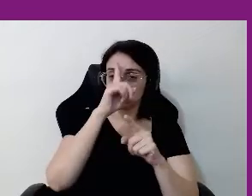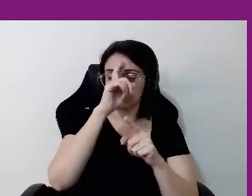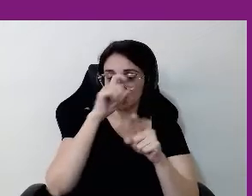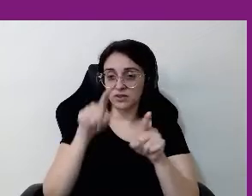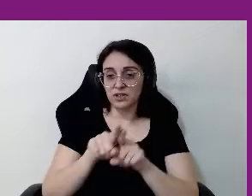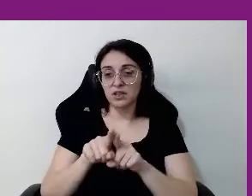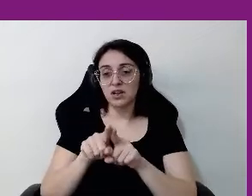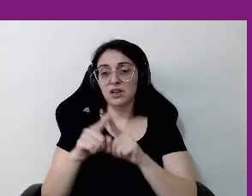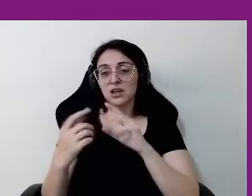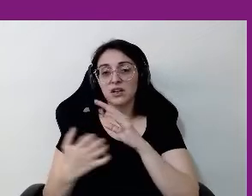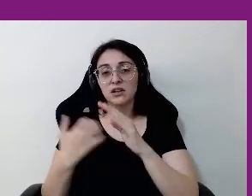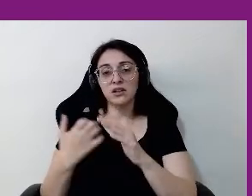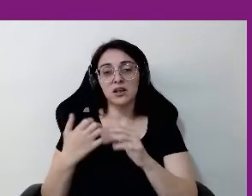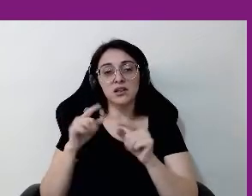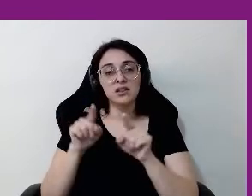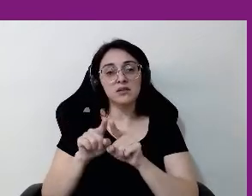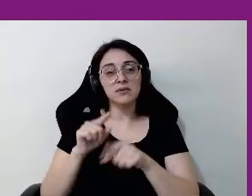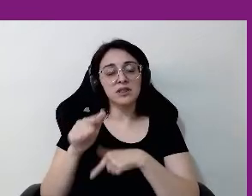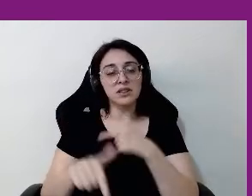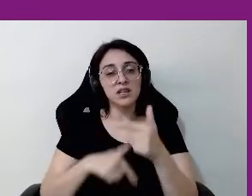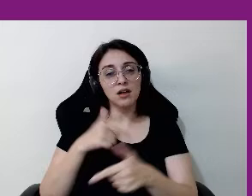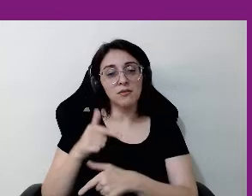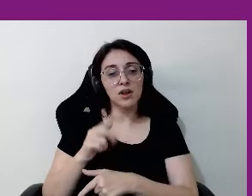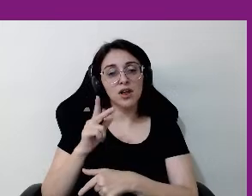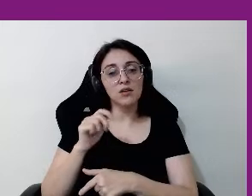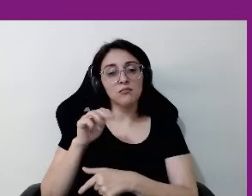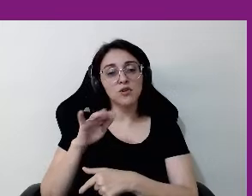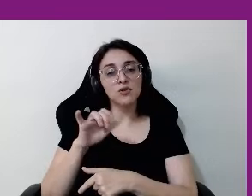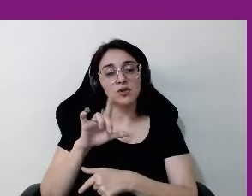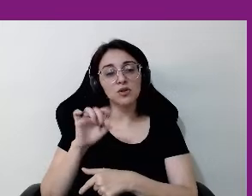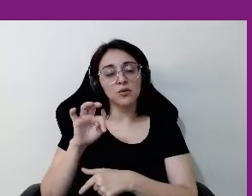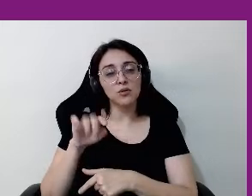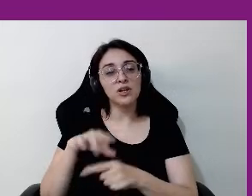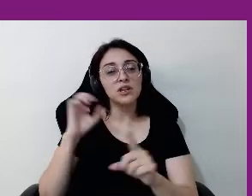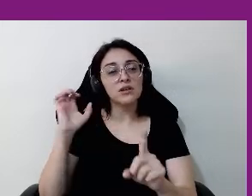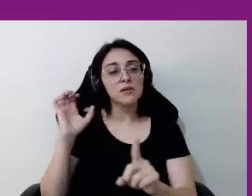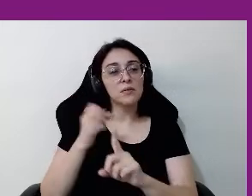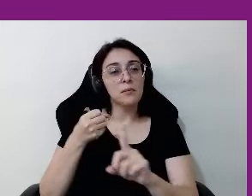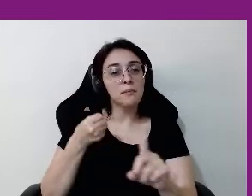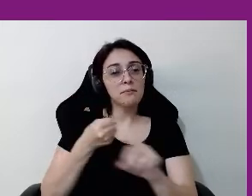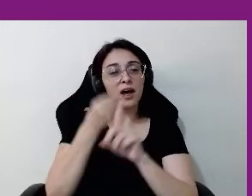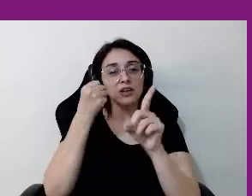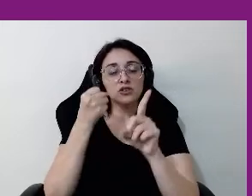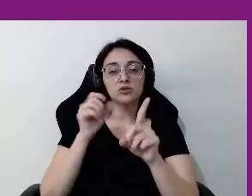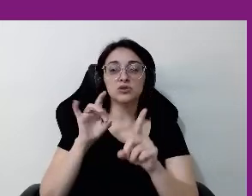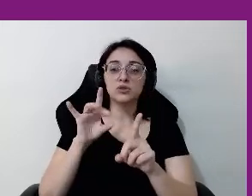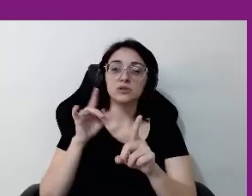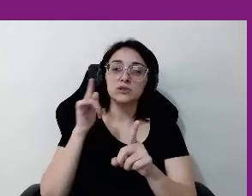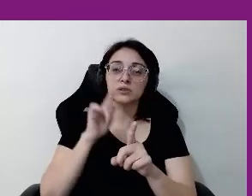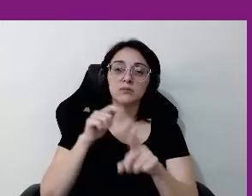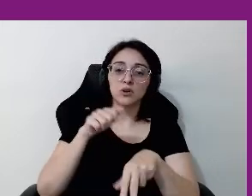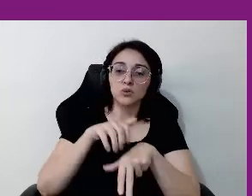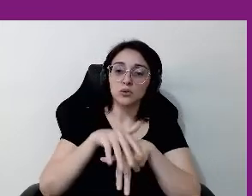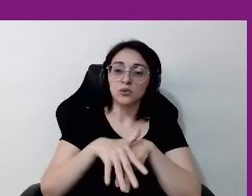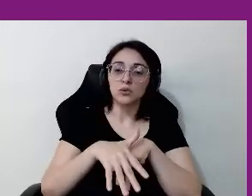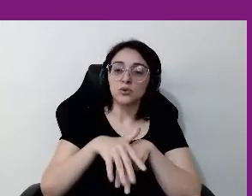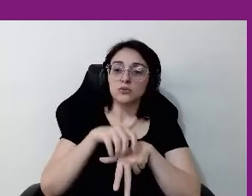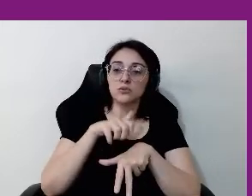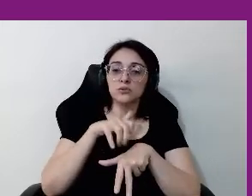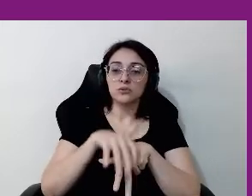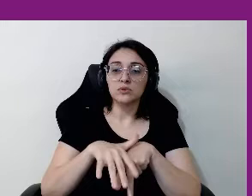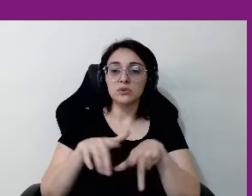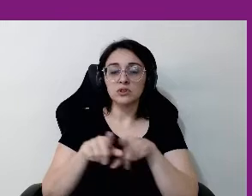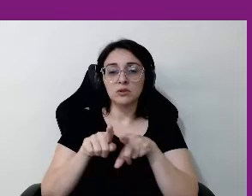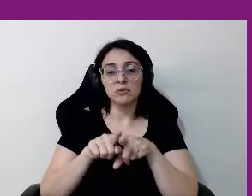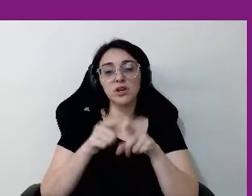empresa chamada Hamilton, que a gente está focando no impacto de formas automáticas de ventilação mecânica e